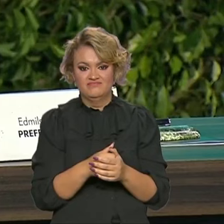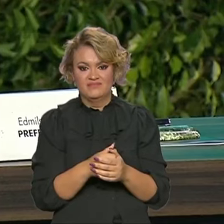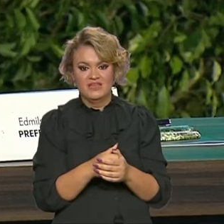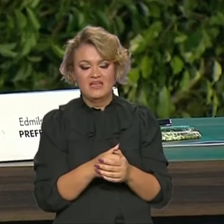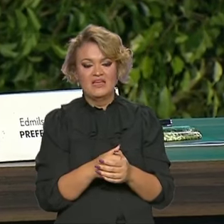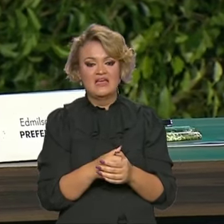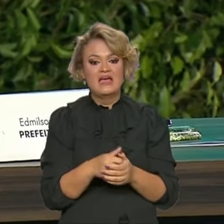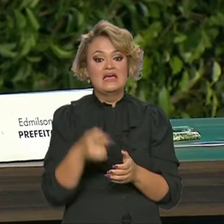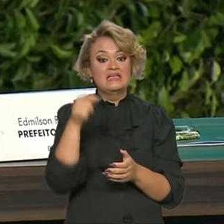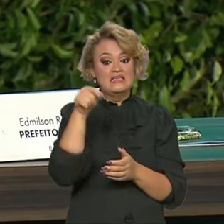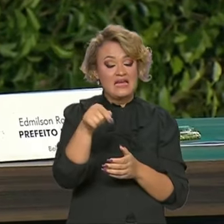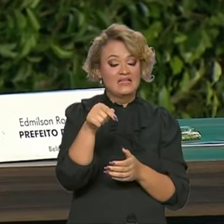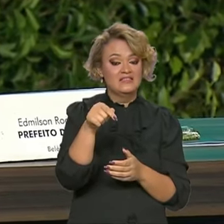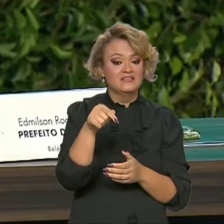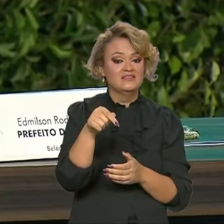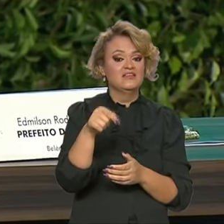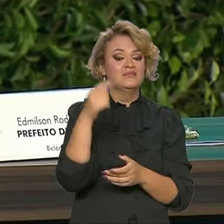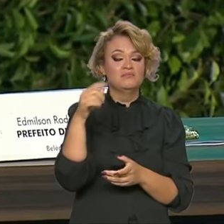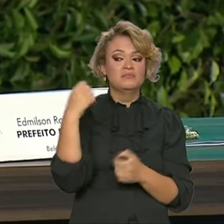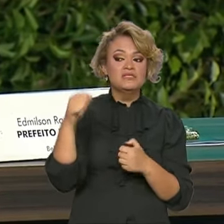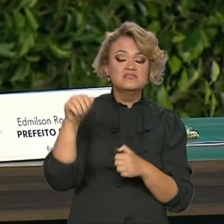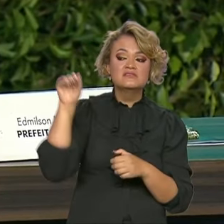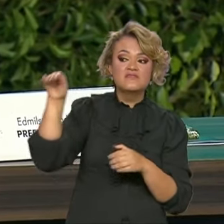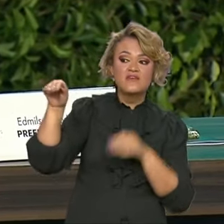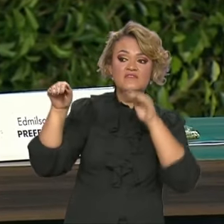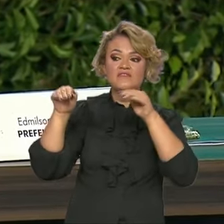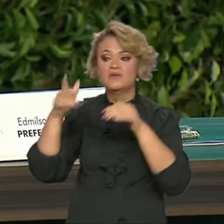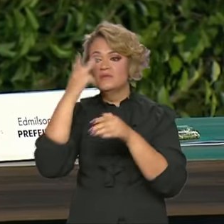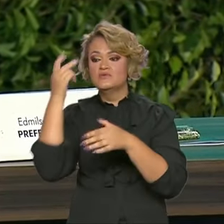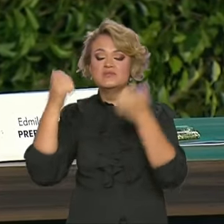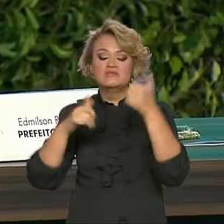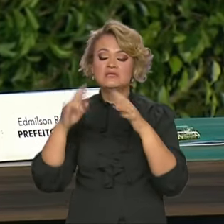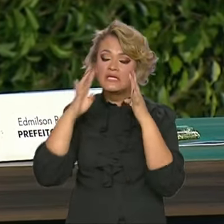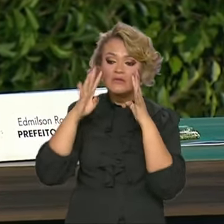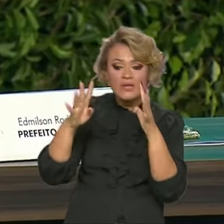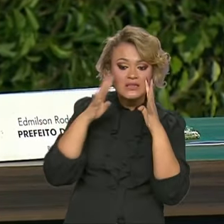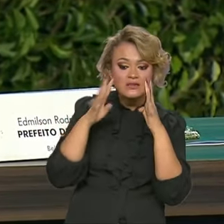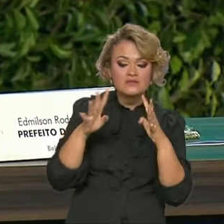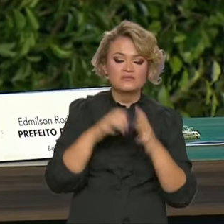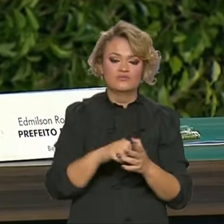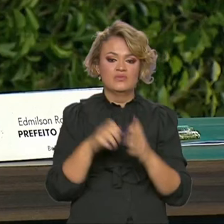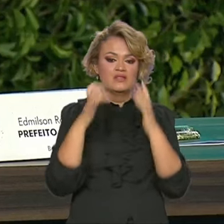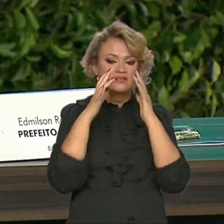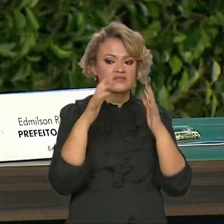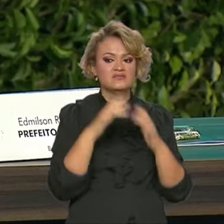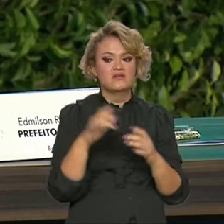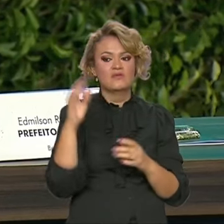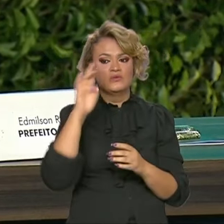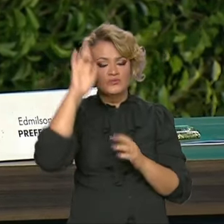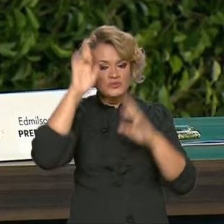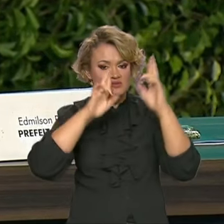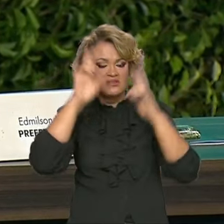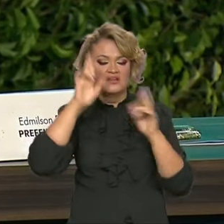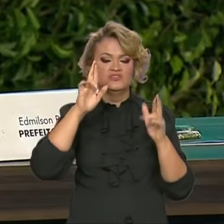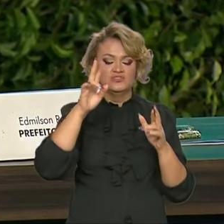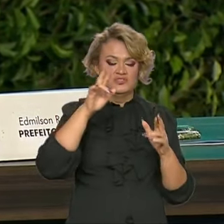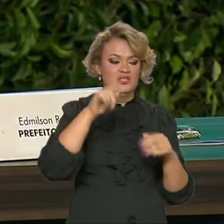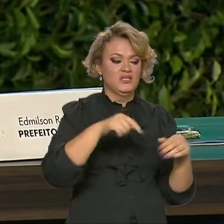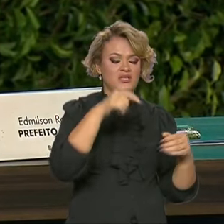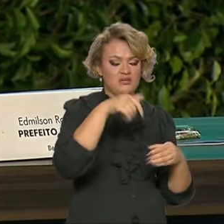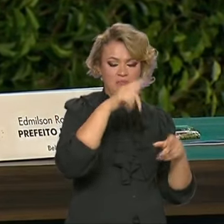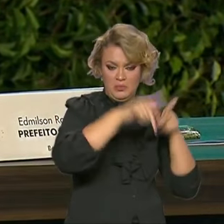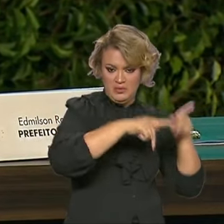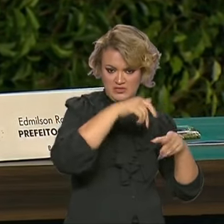desse rumo, é necessário ouvir as vozes dos mandatários locais, autoridades eleitas pelos